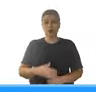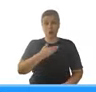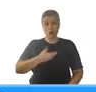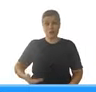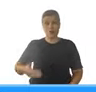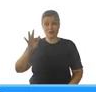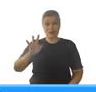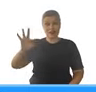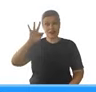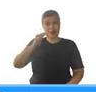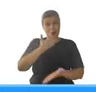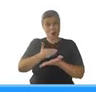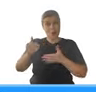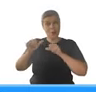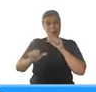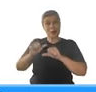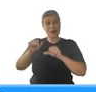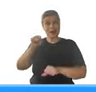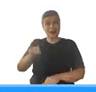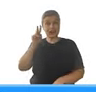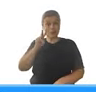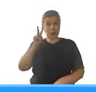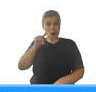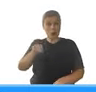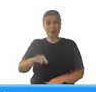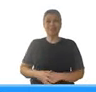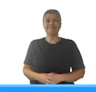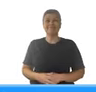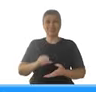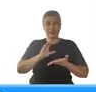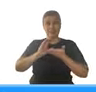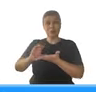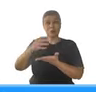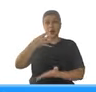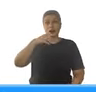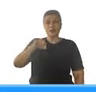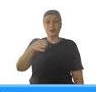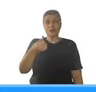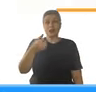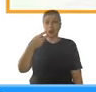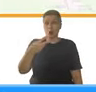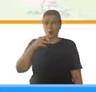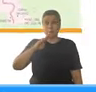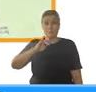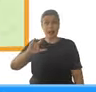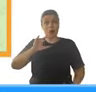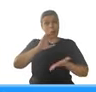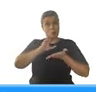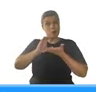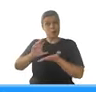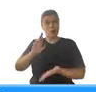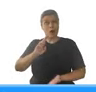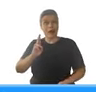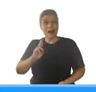O governo federal começa hoje a mudar essa realidade. Com investimento de 4,62 bilhões de reais,